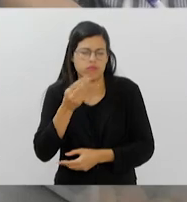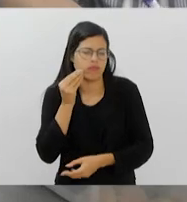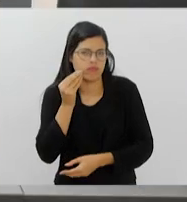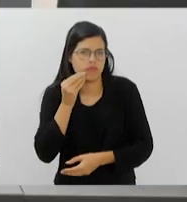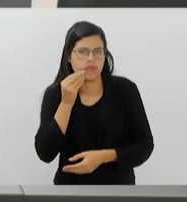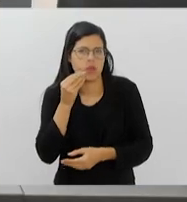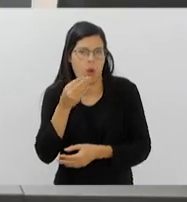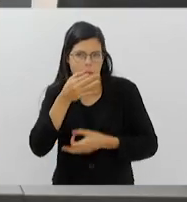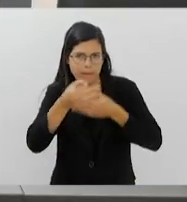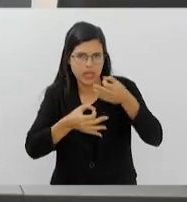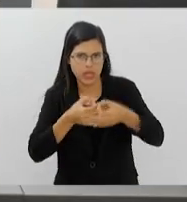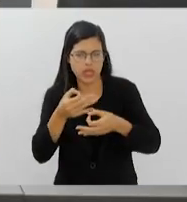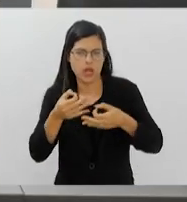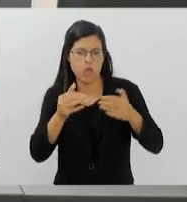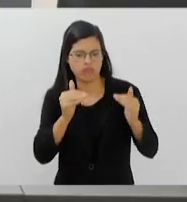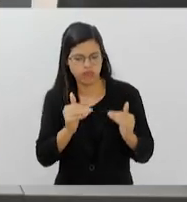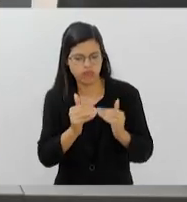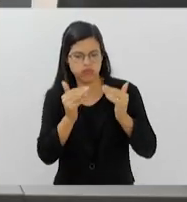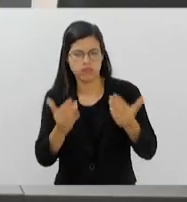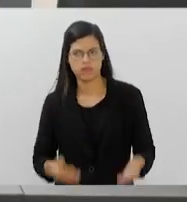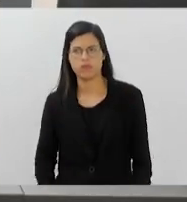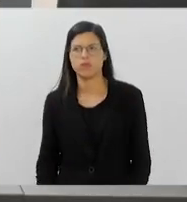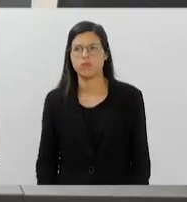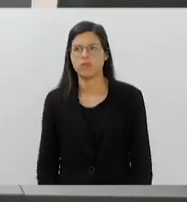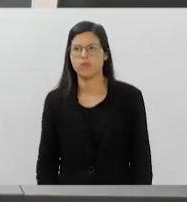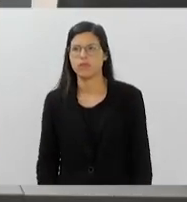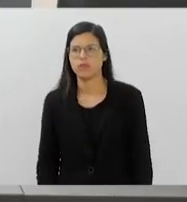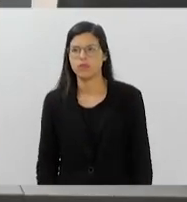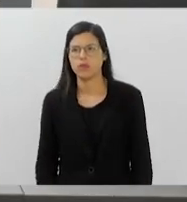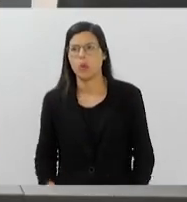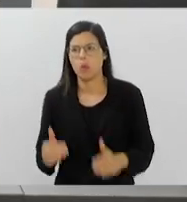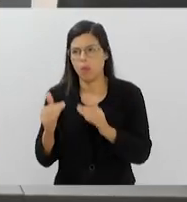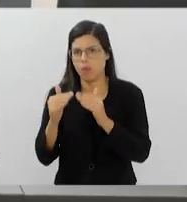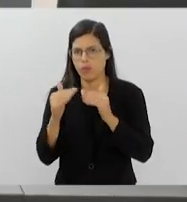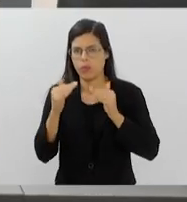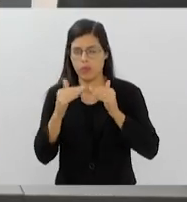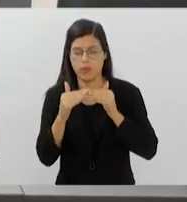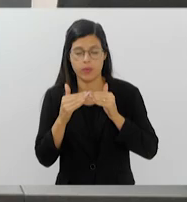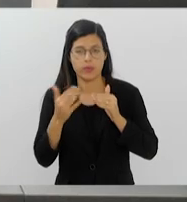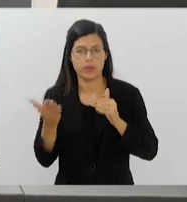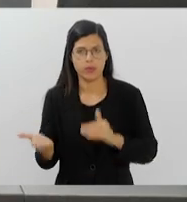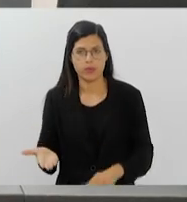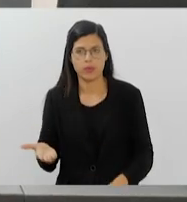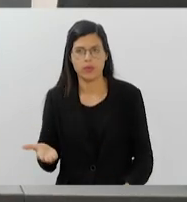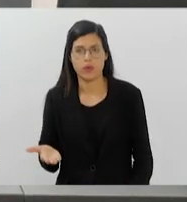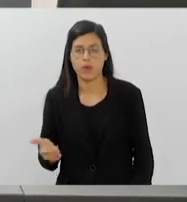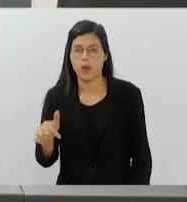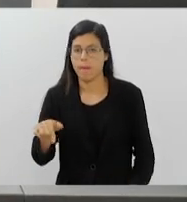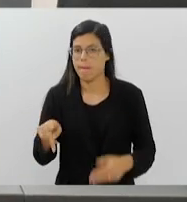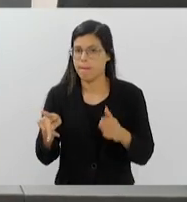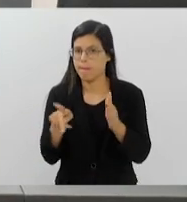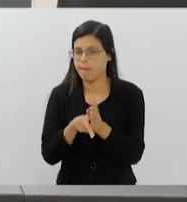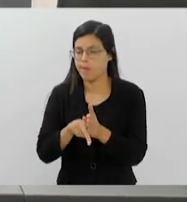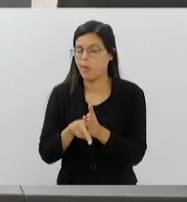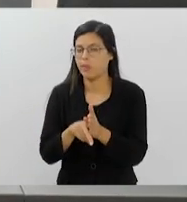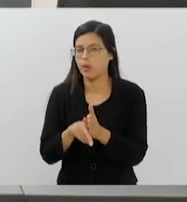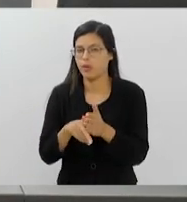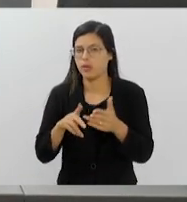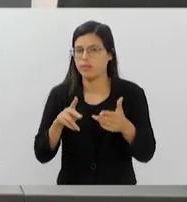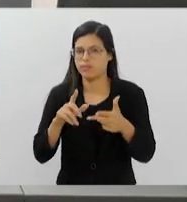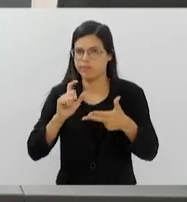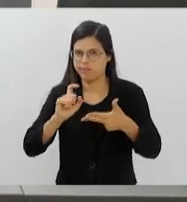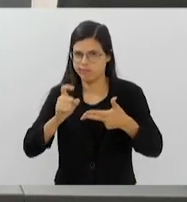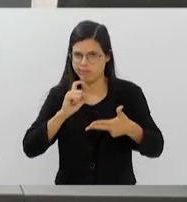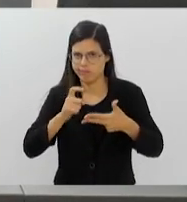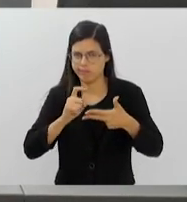Vossa Excelência. Presidente. Organização que trata que é competência exclusiva do Poder Executivo de